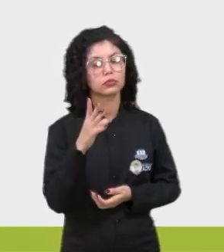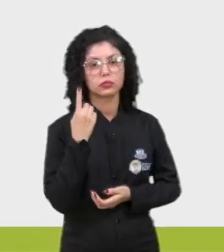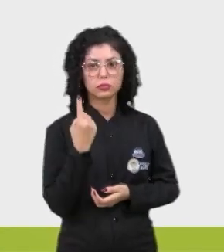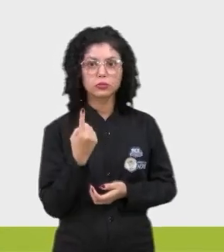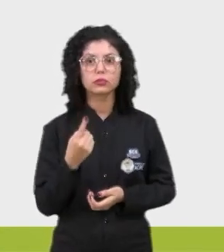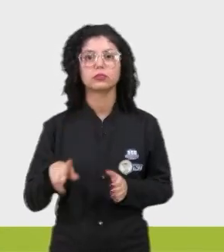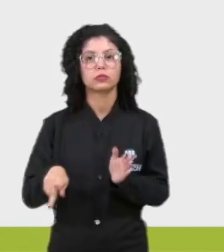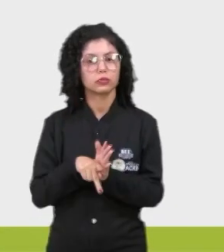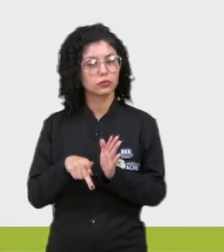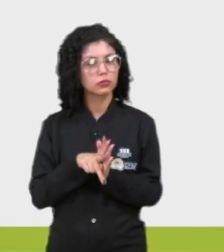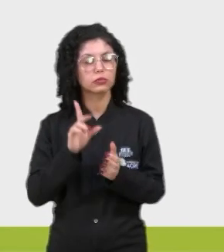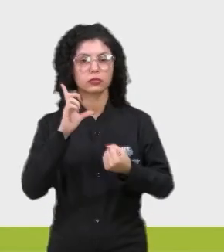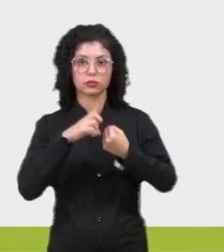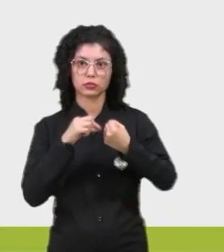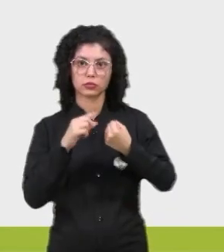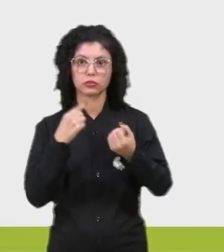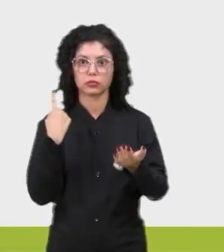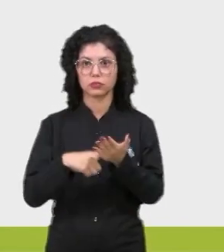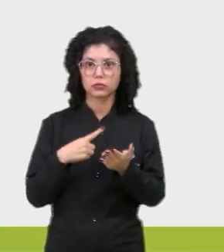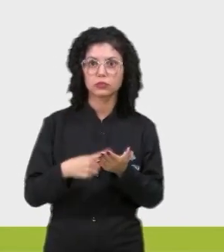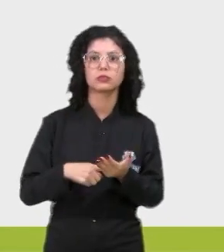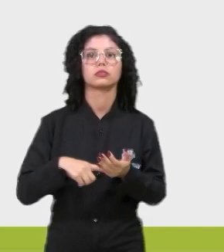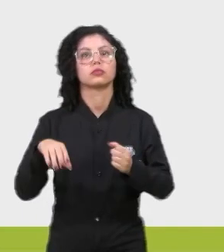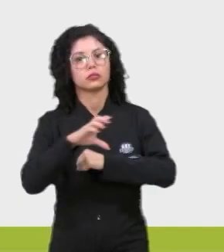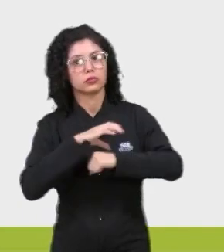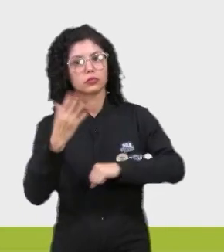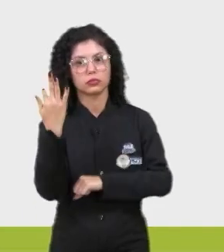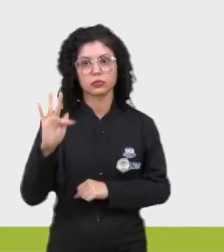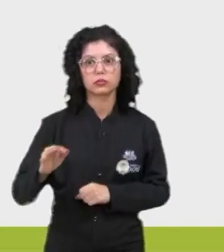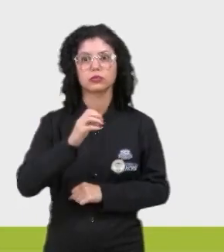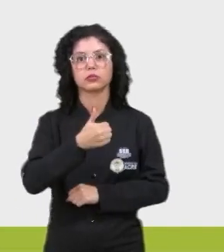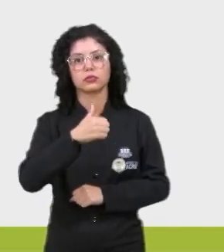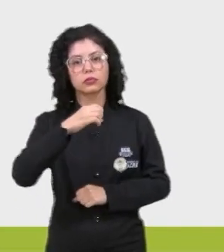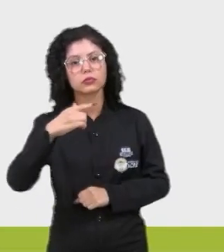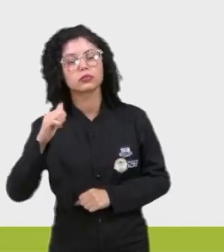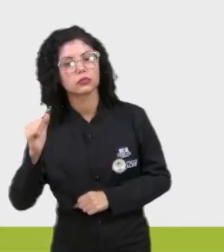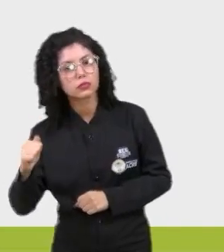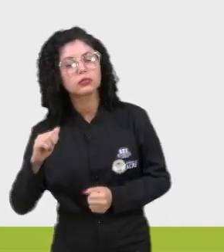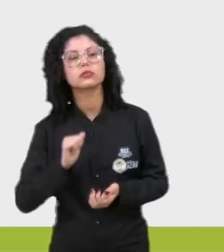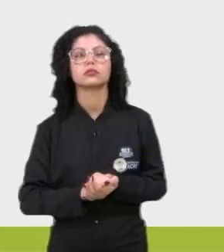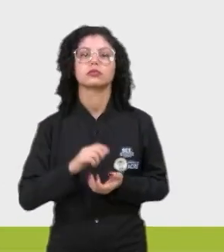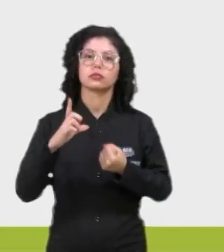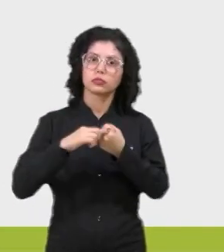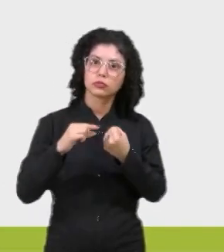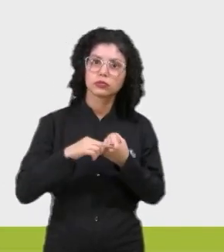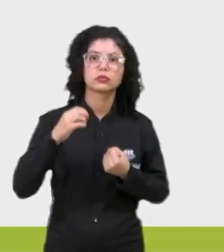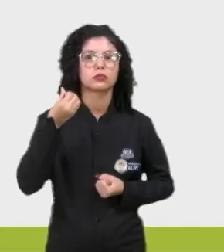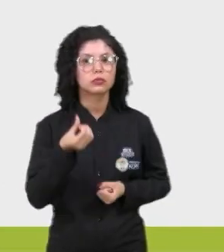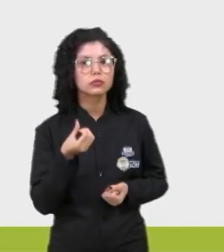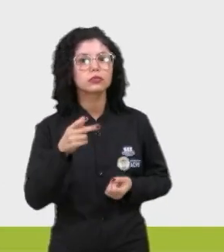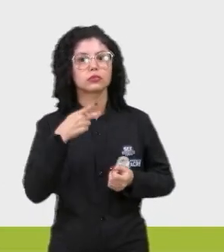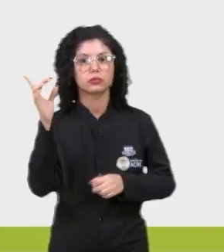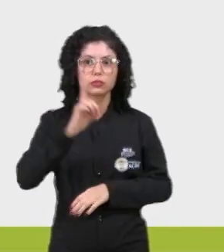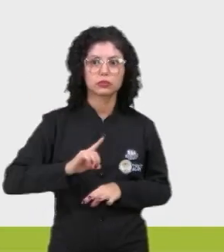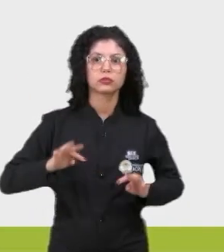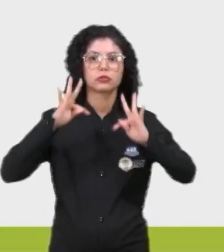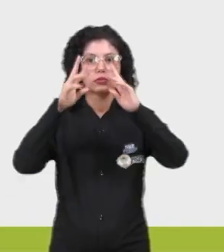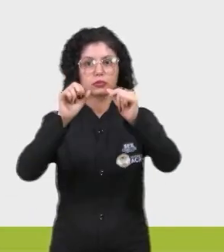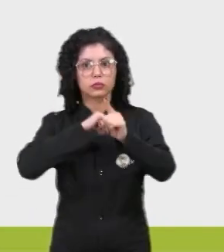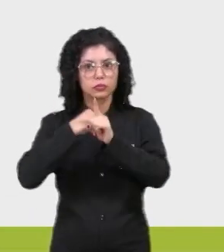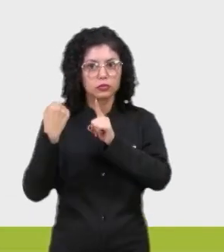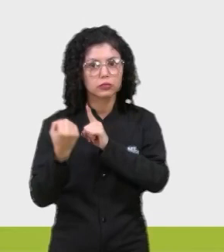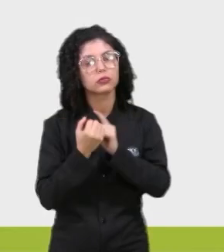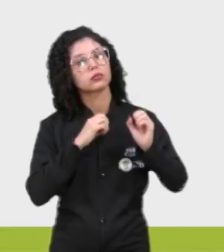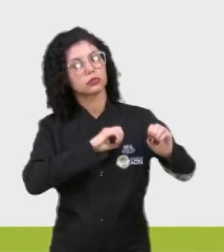cita, de acordo com a Constituição Federal de 1988, seu artigo 6º, são direitos sociais